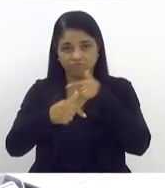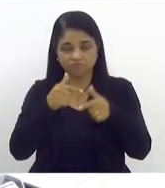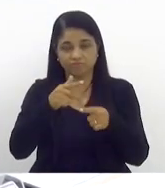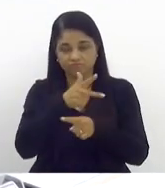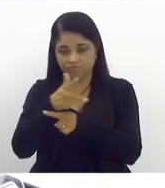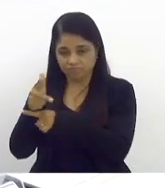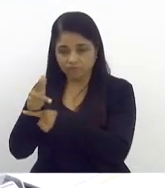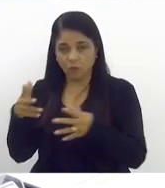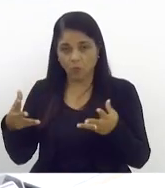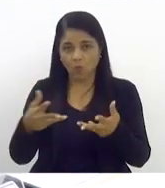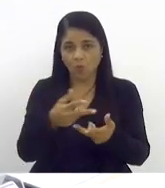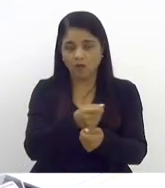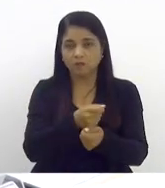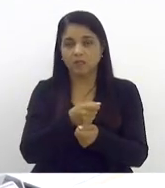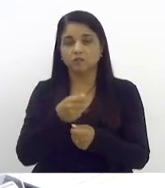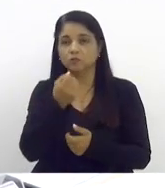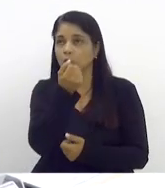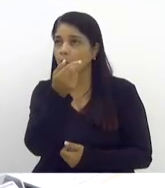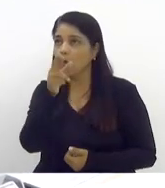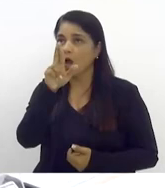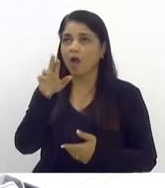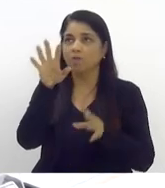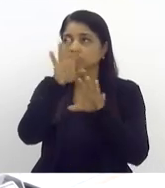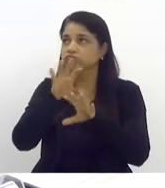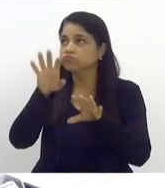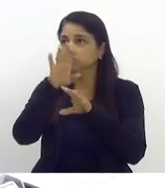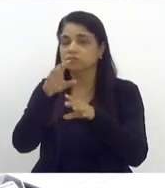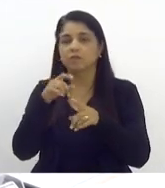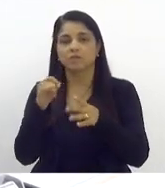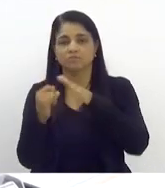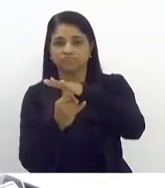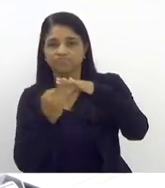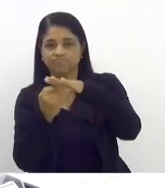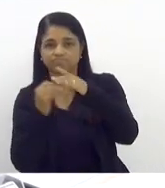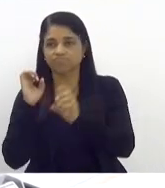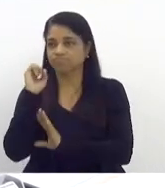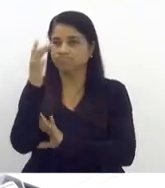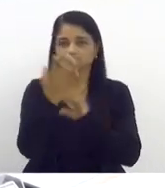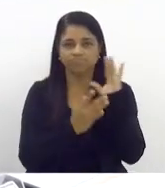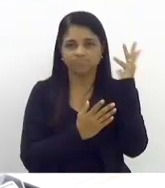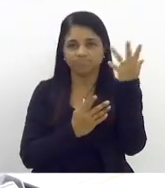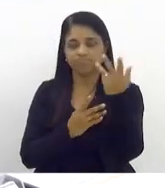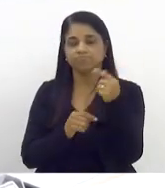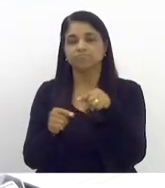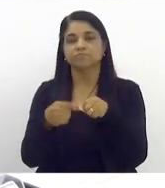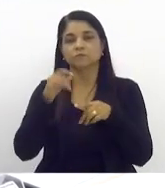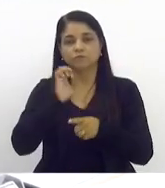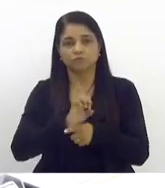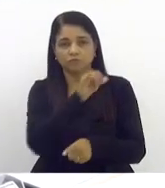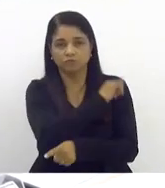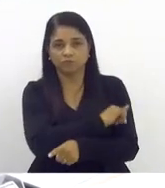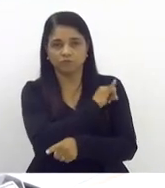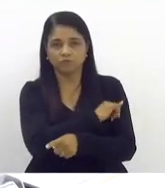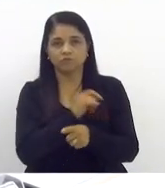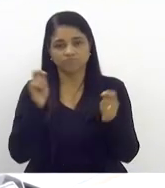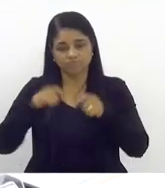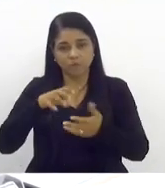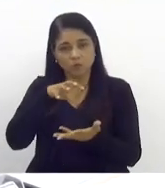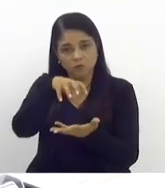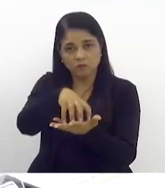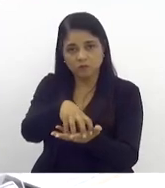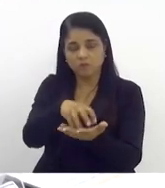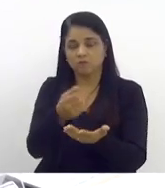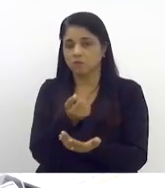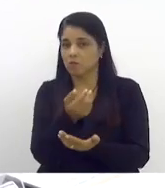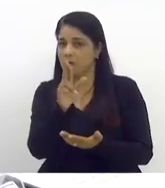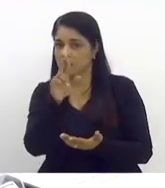monitoramento de qualidade do ar, que são executados pelos órgãos e pelas entidades ambientais competentes no estado do Rio de Janeiro, estabelece a concentração máxima